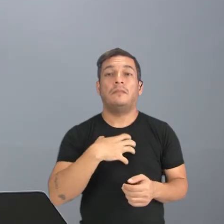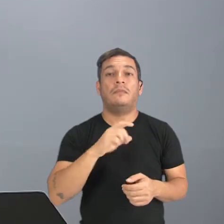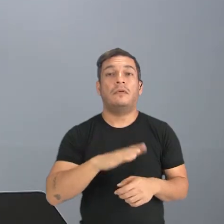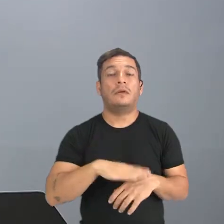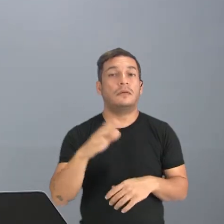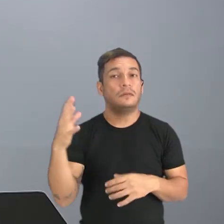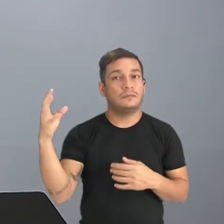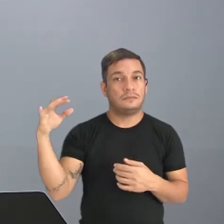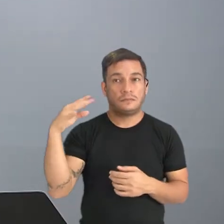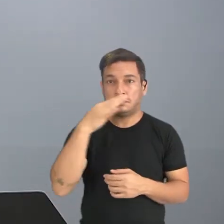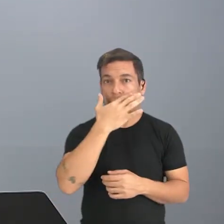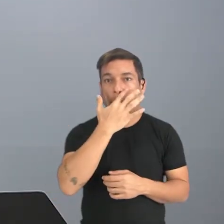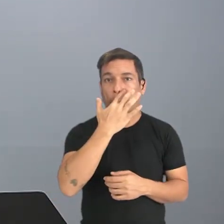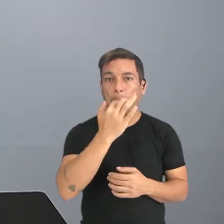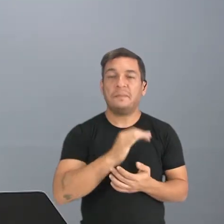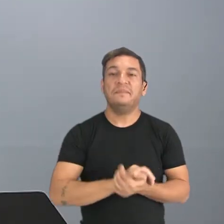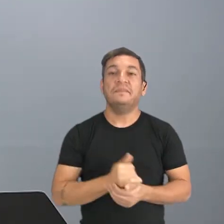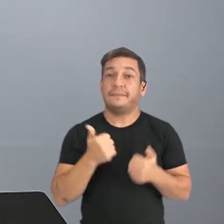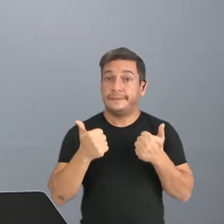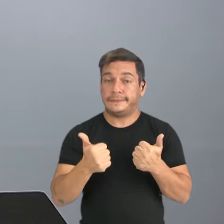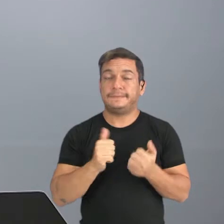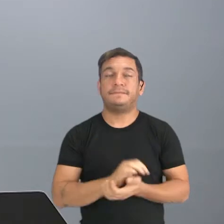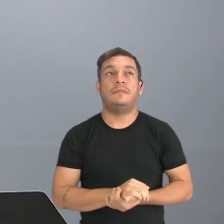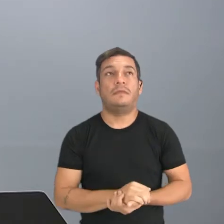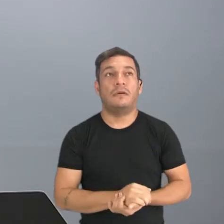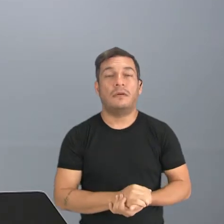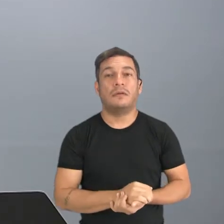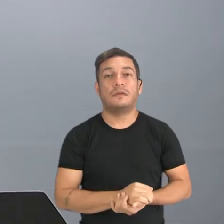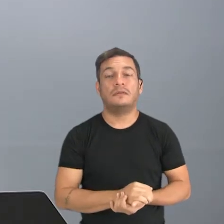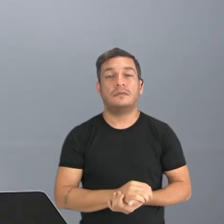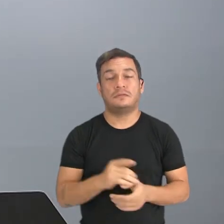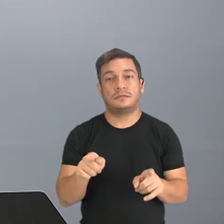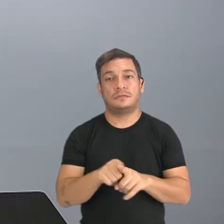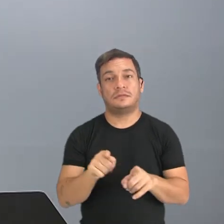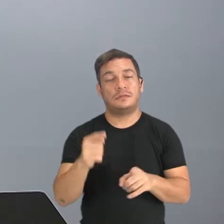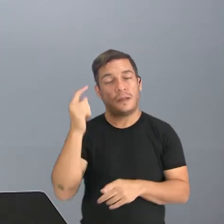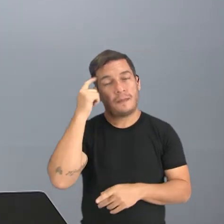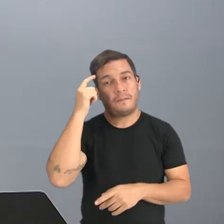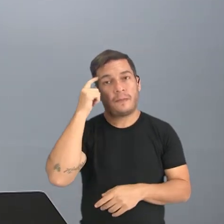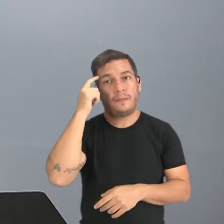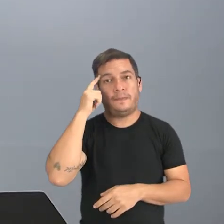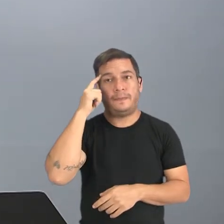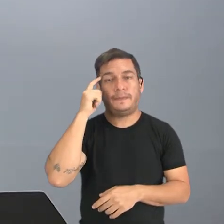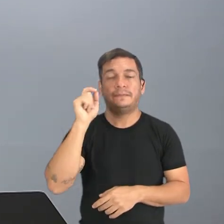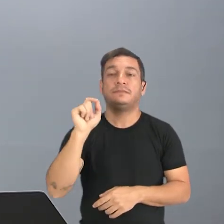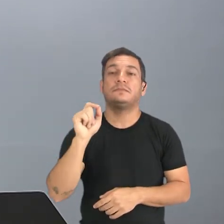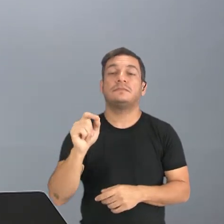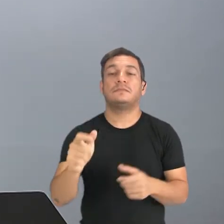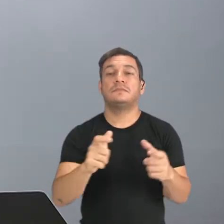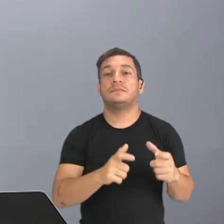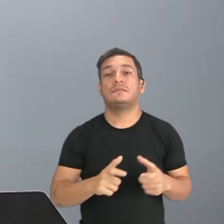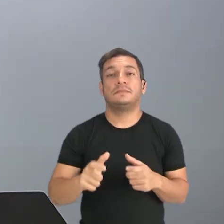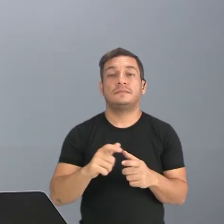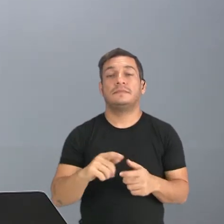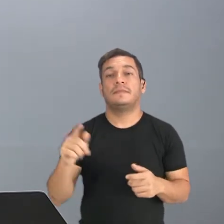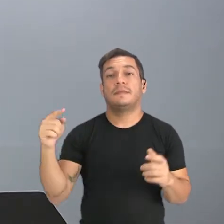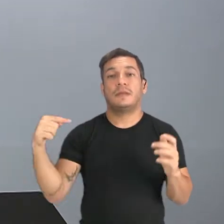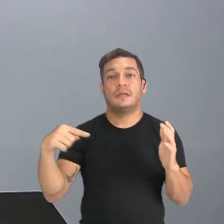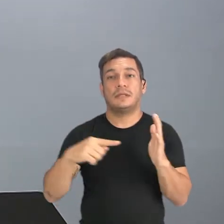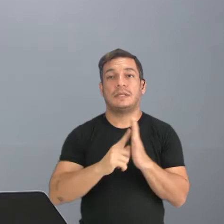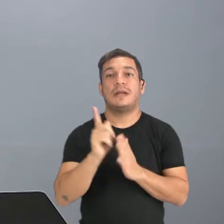mais calor, certo? E aí a gente pode também pensar nas superfícies